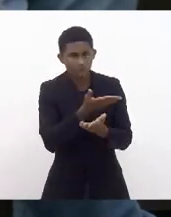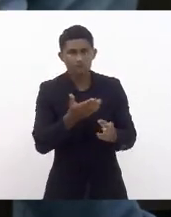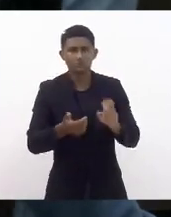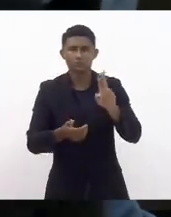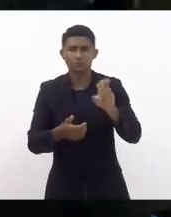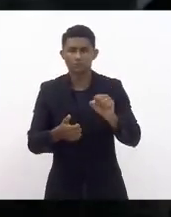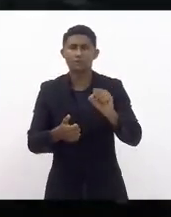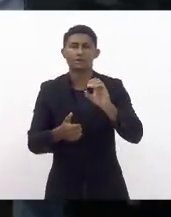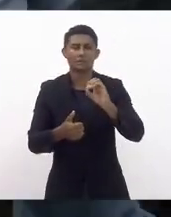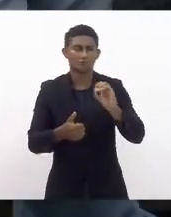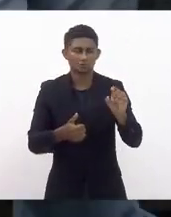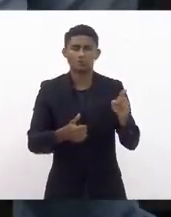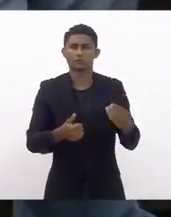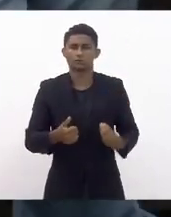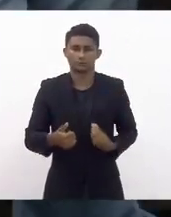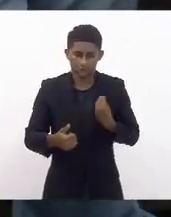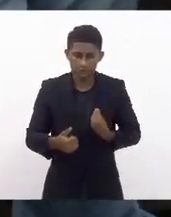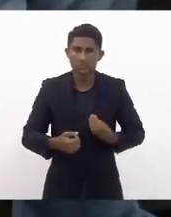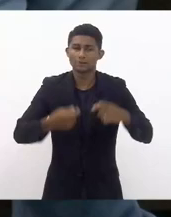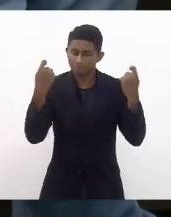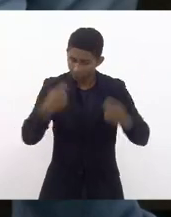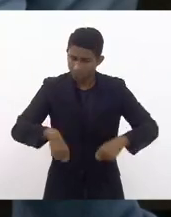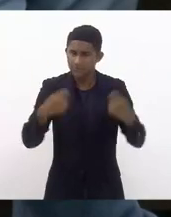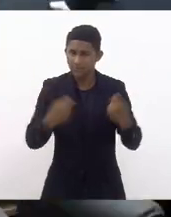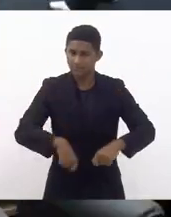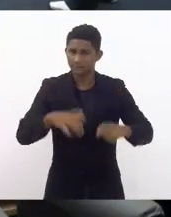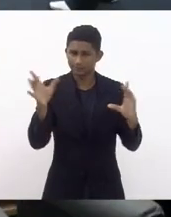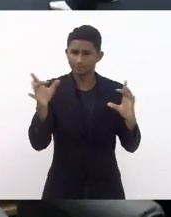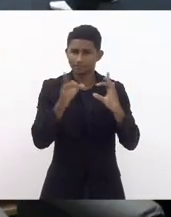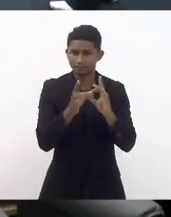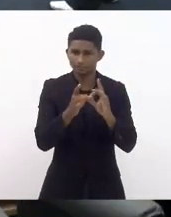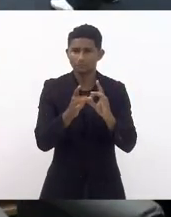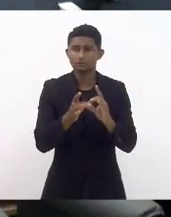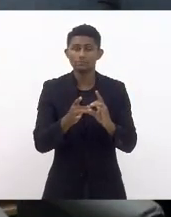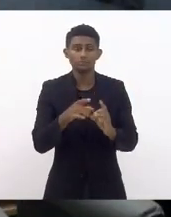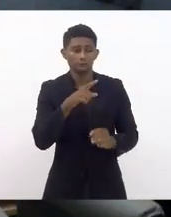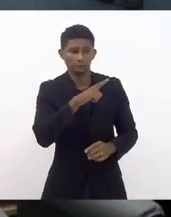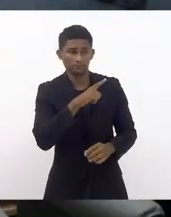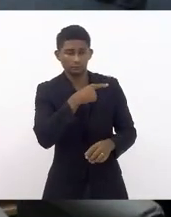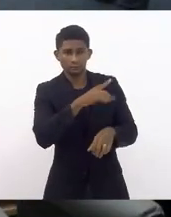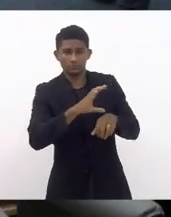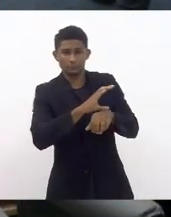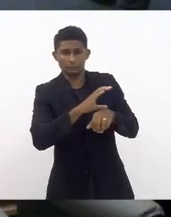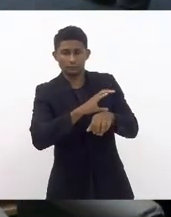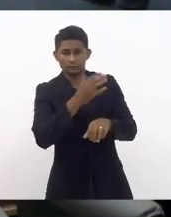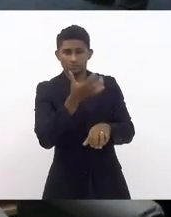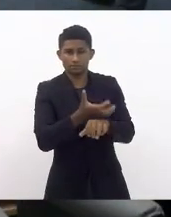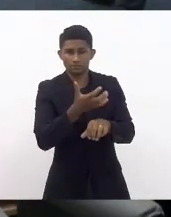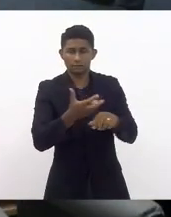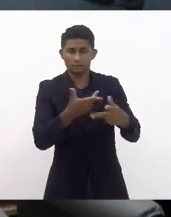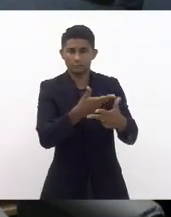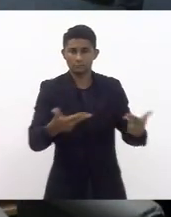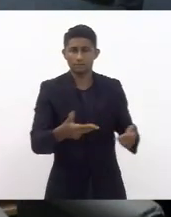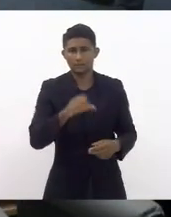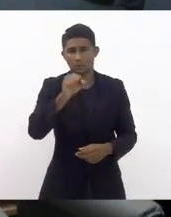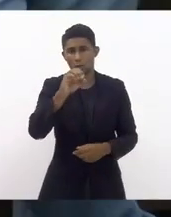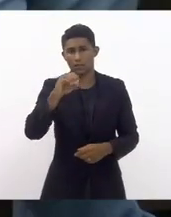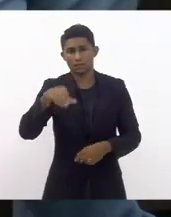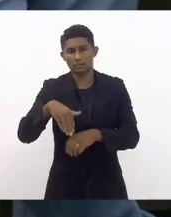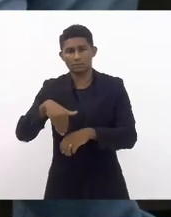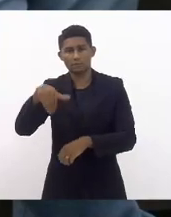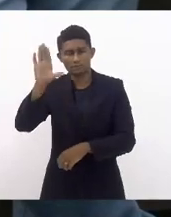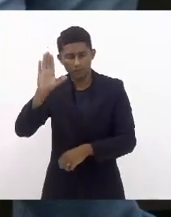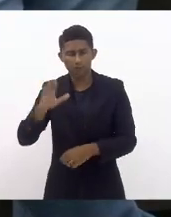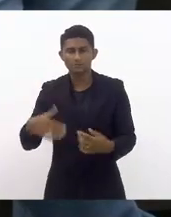dessa comunidade acadêmica, depende disso. Que vão ter mais 80 cursos de graduação e extensão, que vão ter a